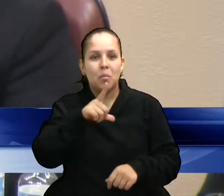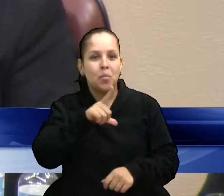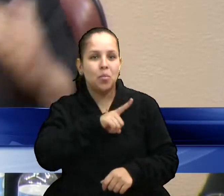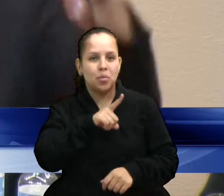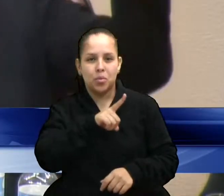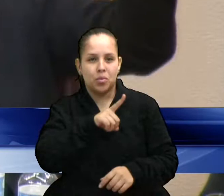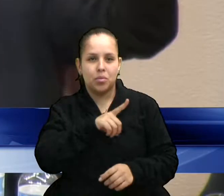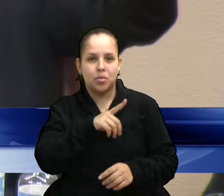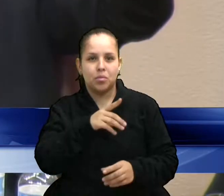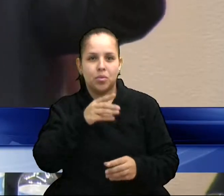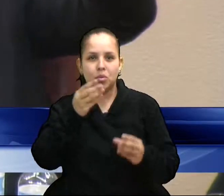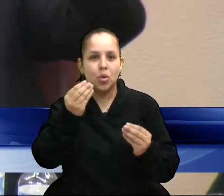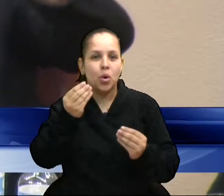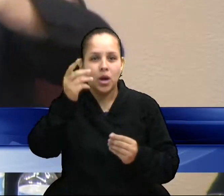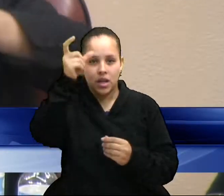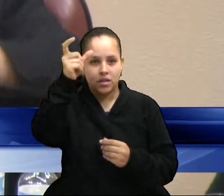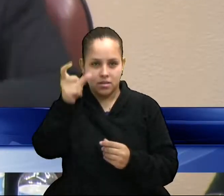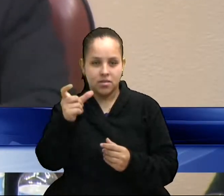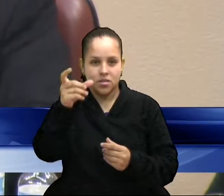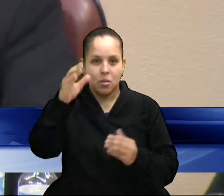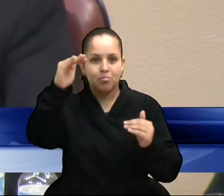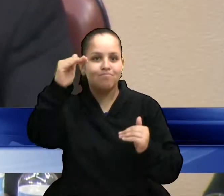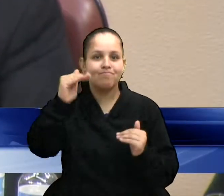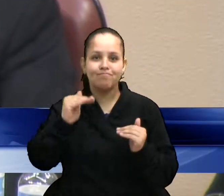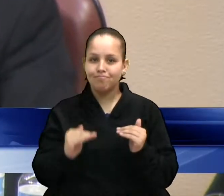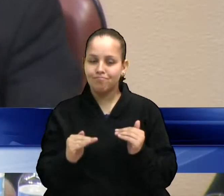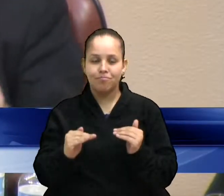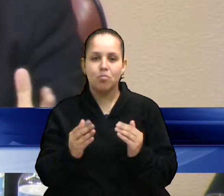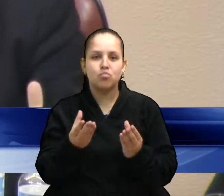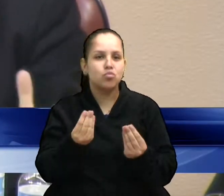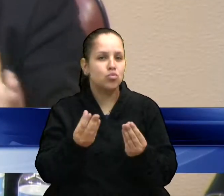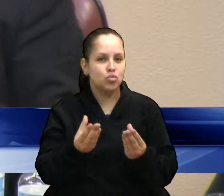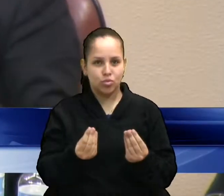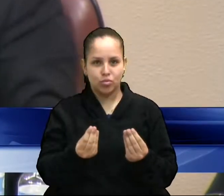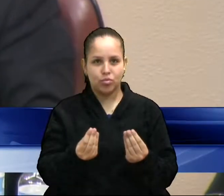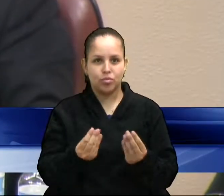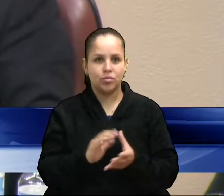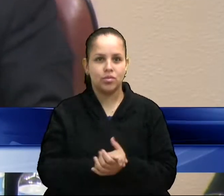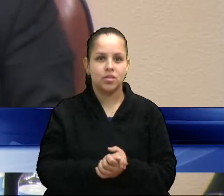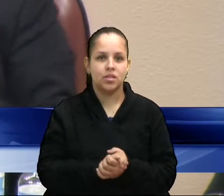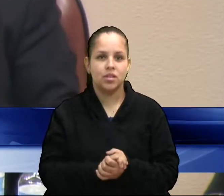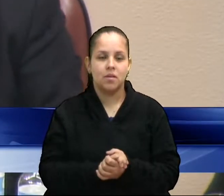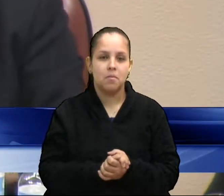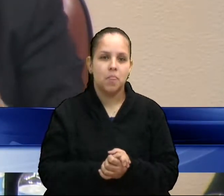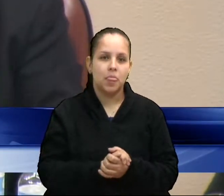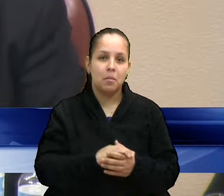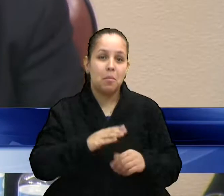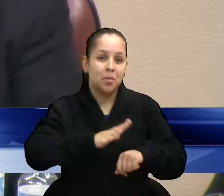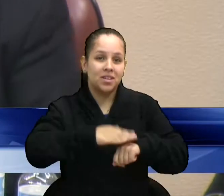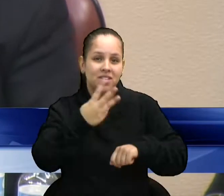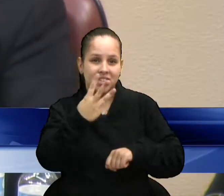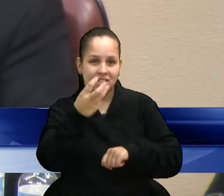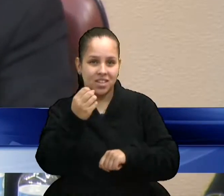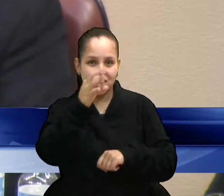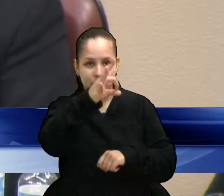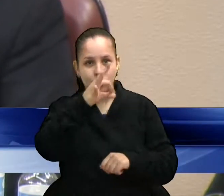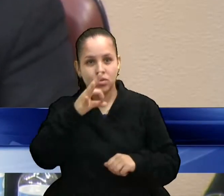clientes baixou de uma forma considerável. Agregado a mais de 30% de